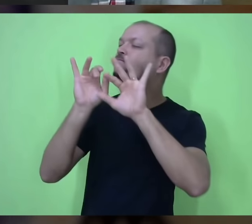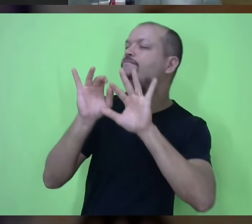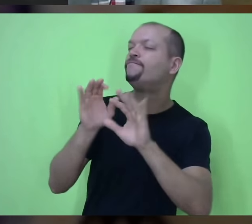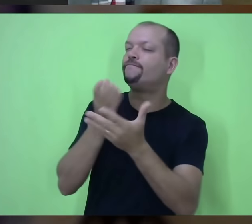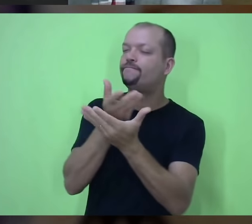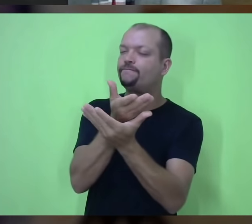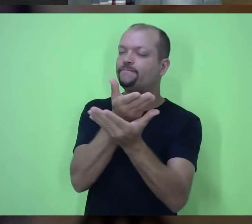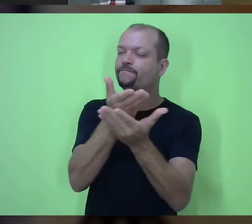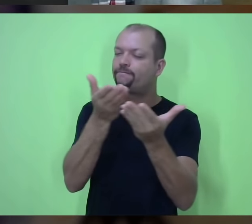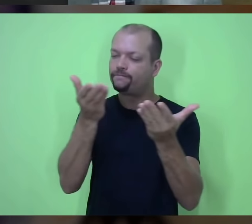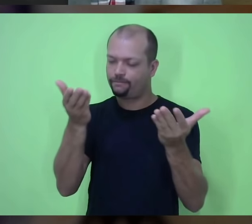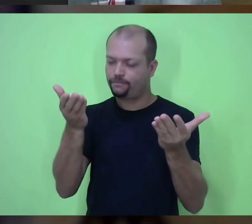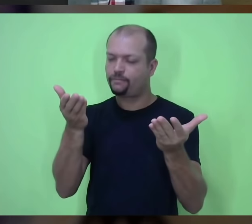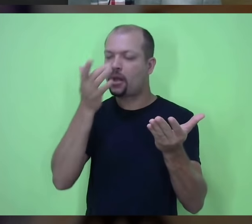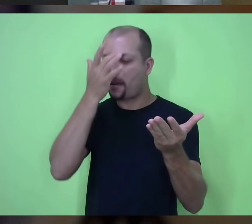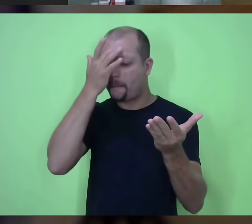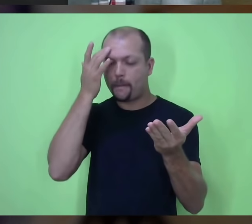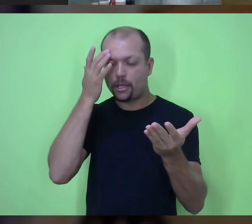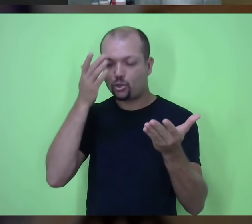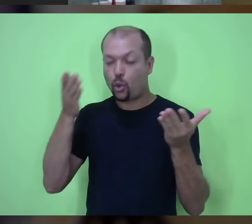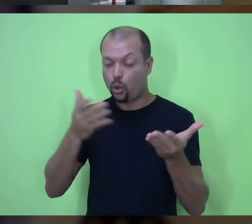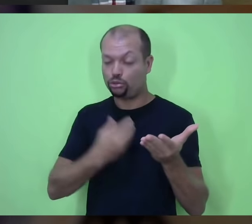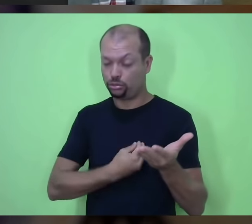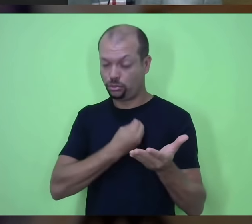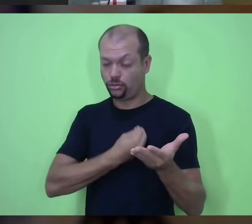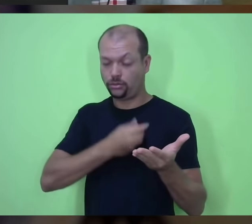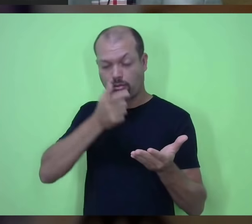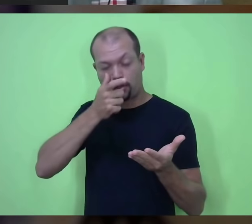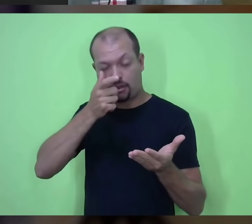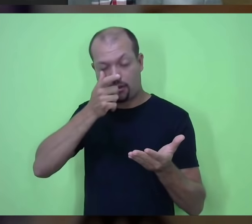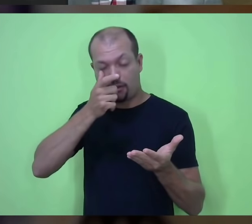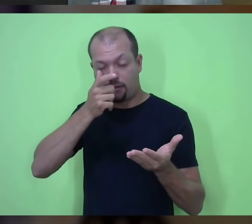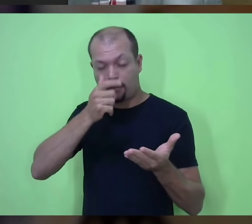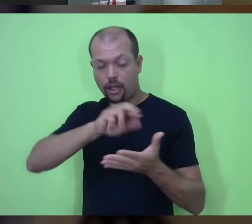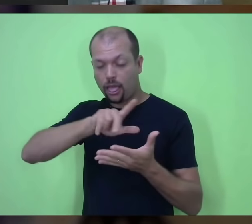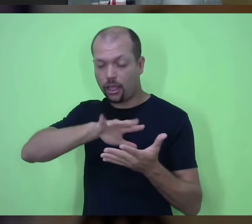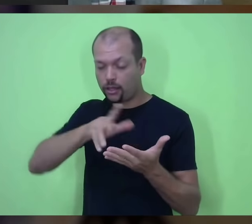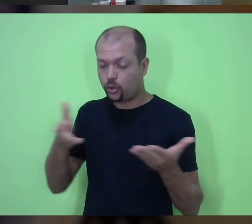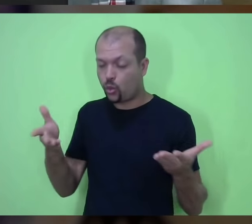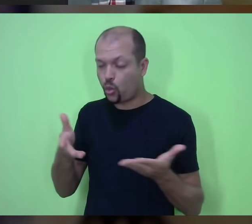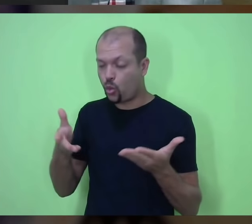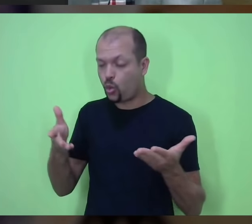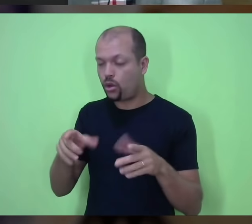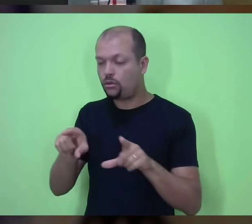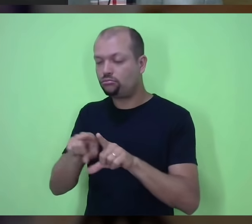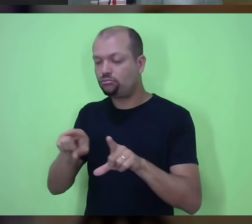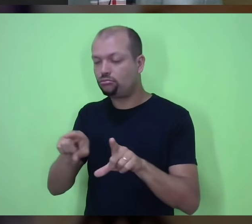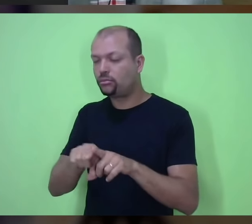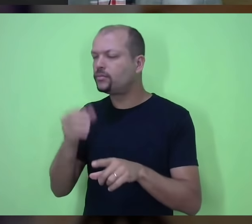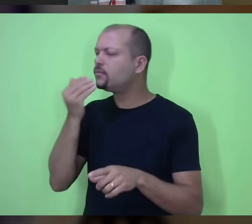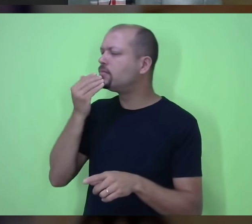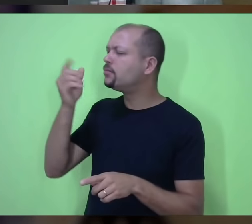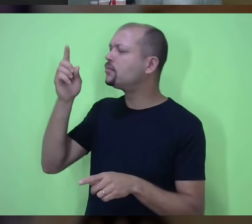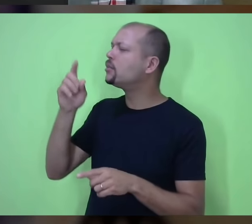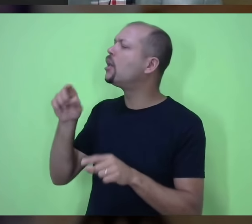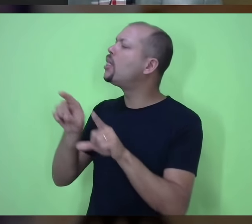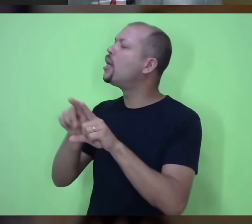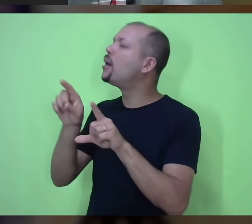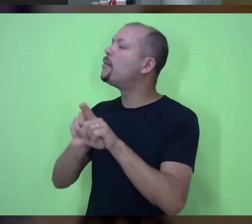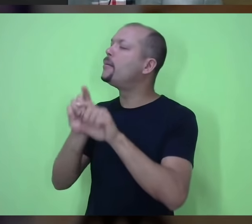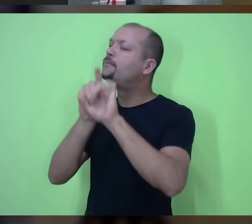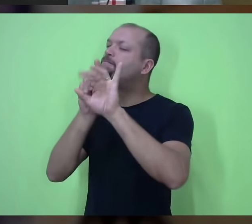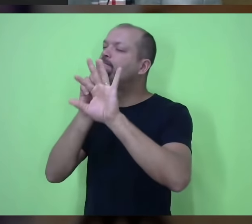abençoar os nossos irmãos que estão acompanhando essa recapitulação da lição neste momento. Pedimos que o